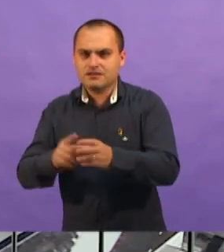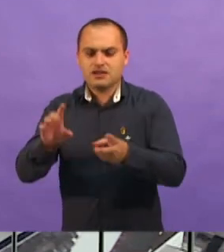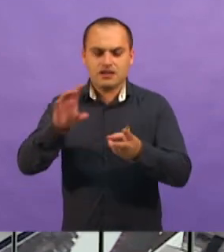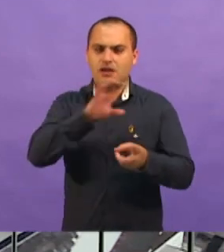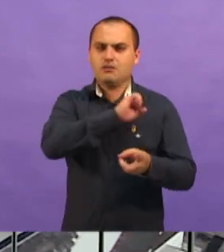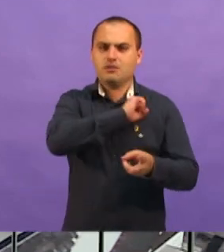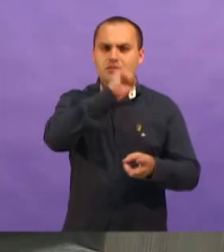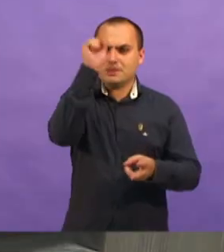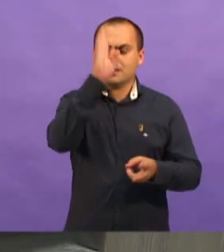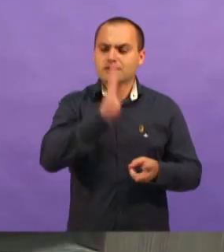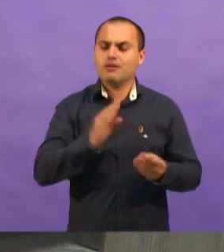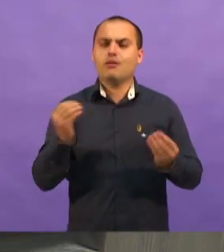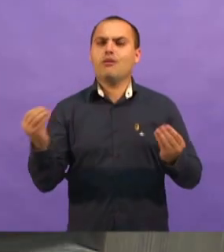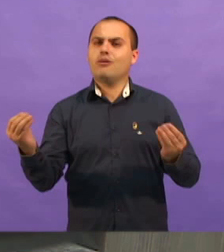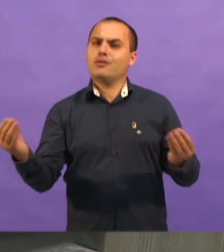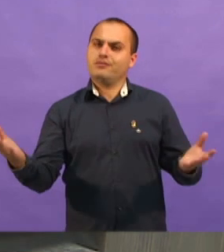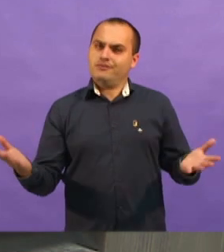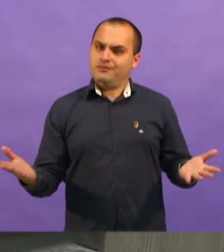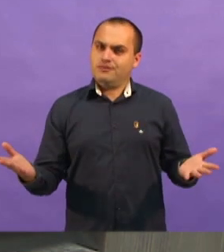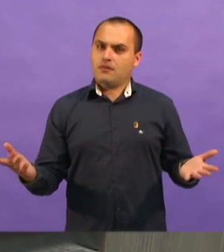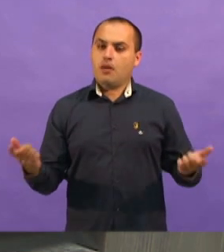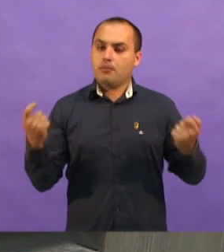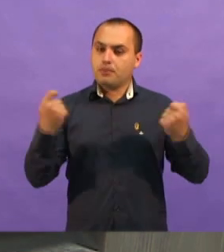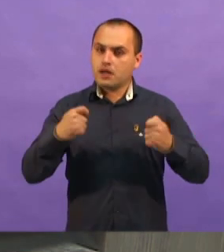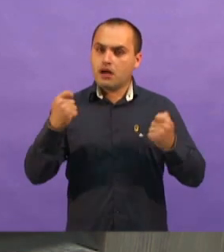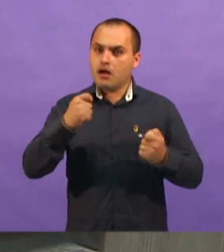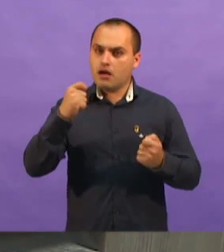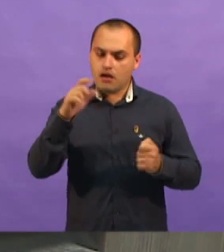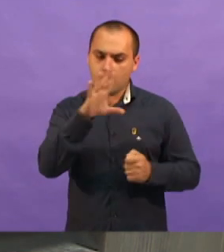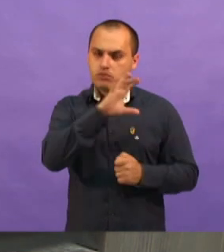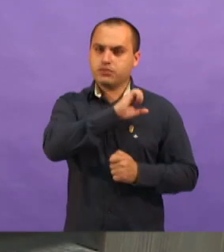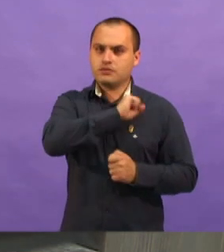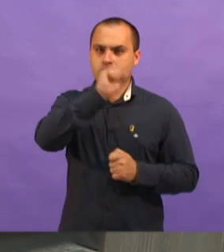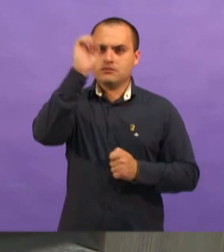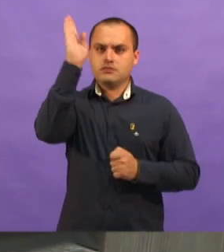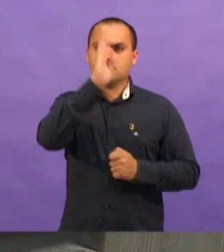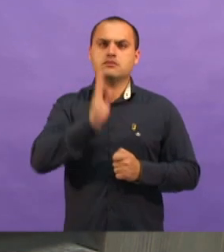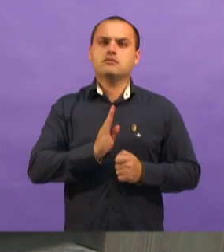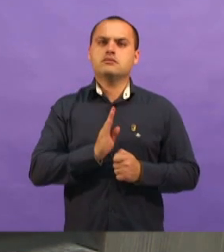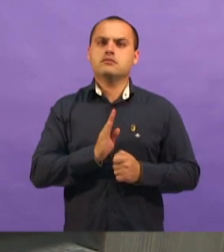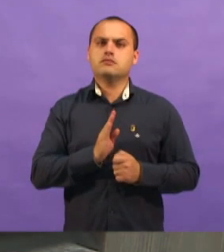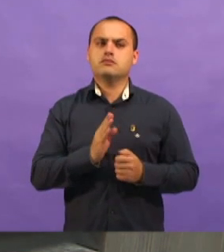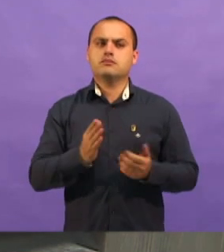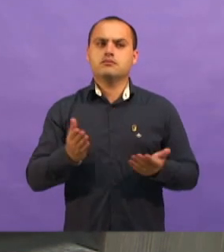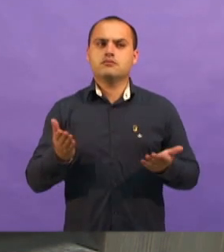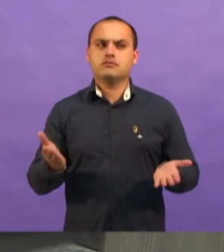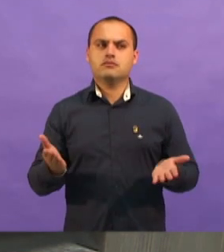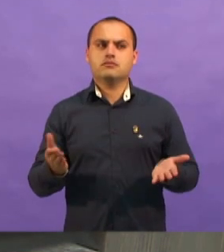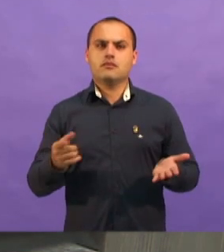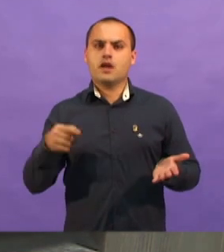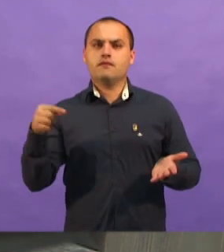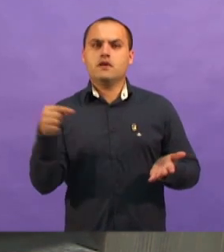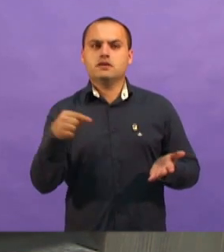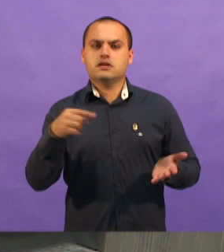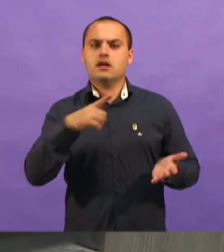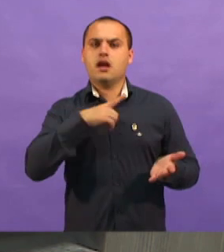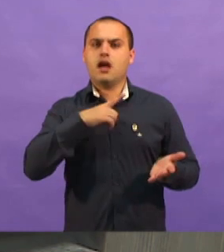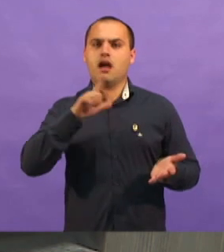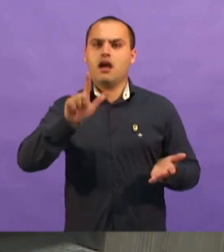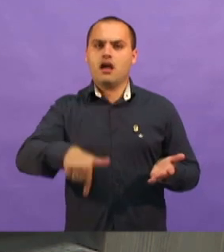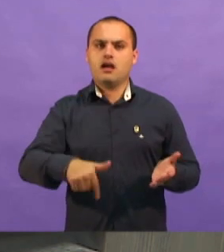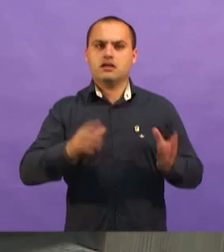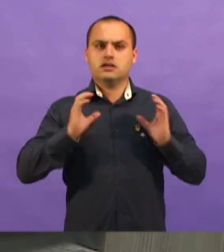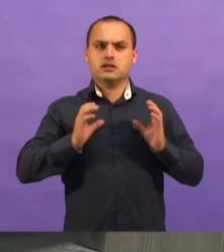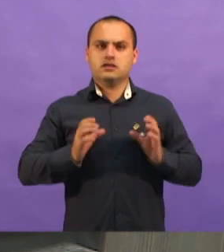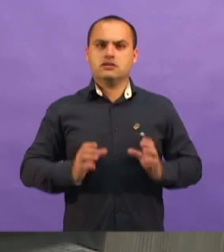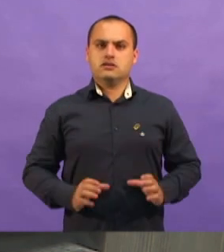se você não ama a pátria, com que labor tu és um cidadão? Não és, porque